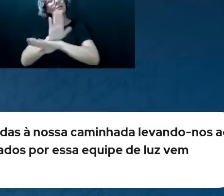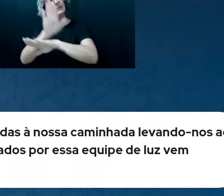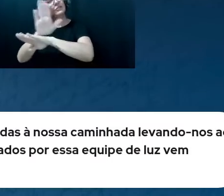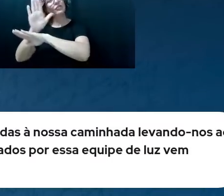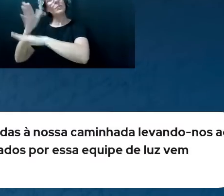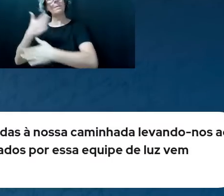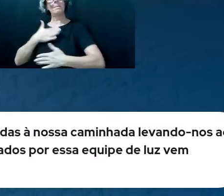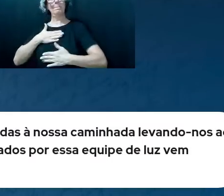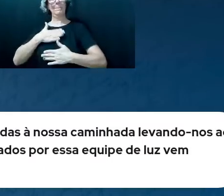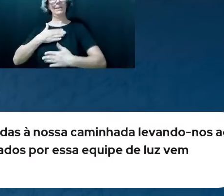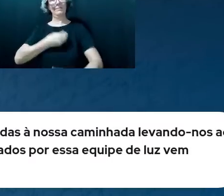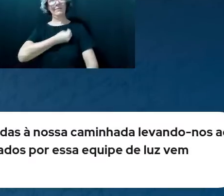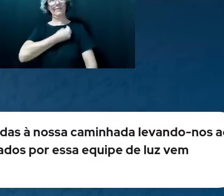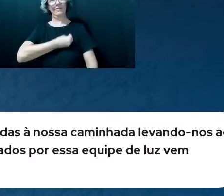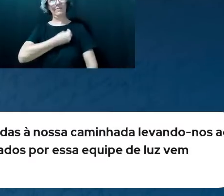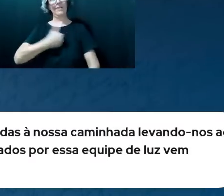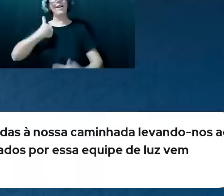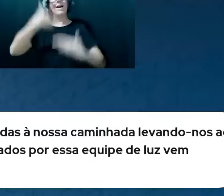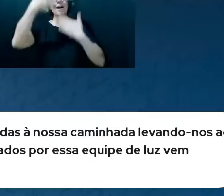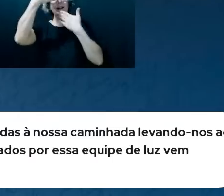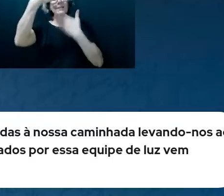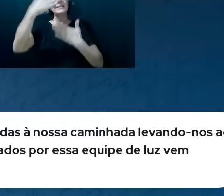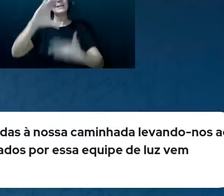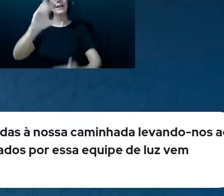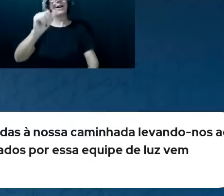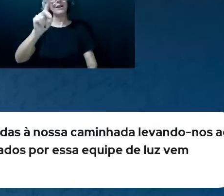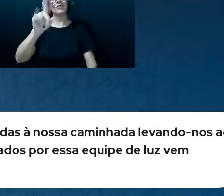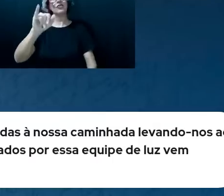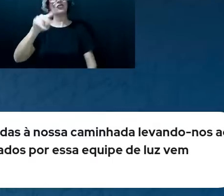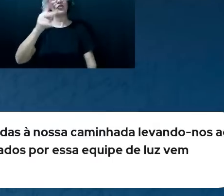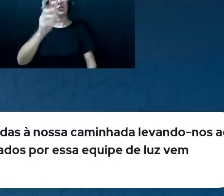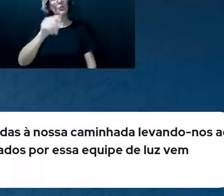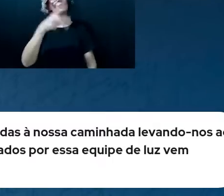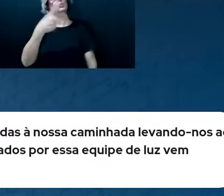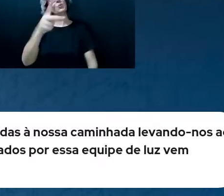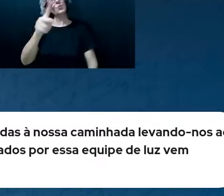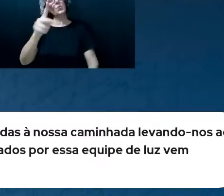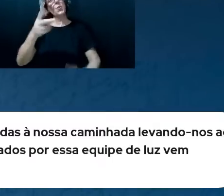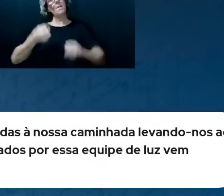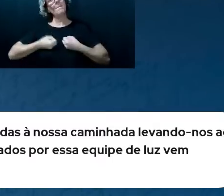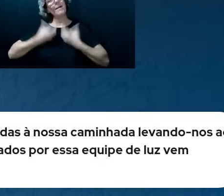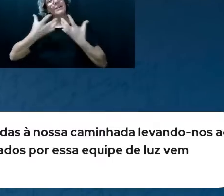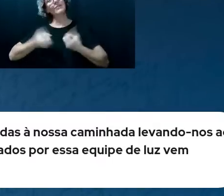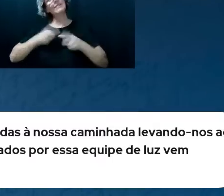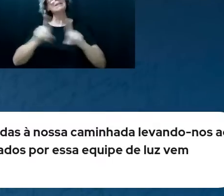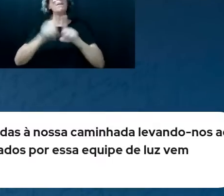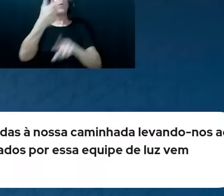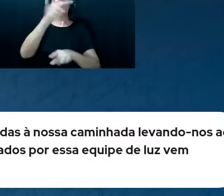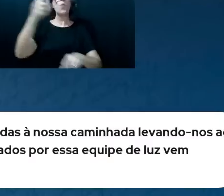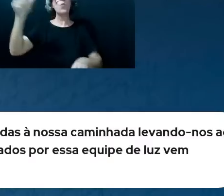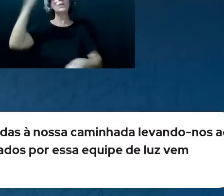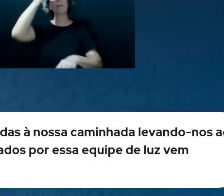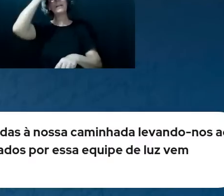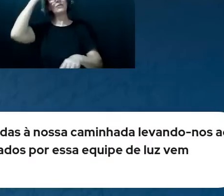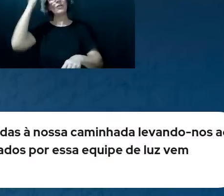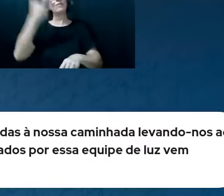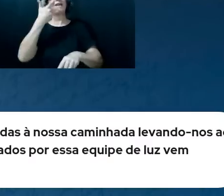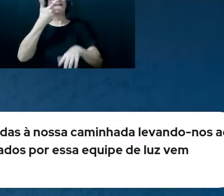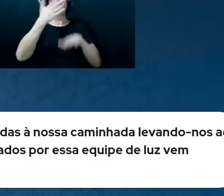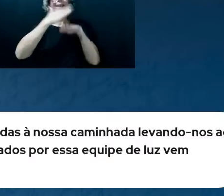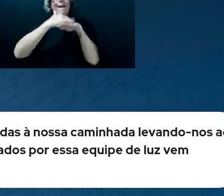vida. Agradecemos muito, Cadinho, a sua e as manifestações de tantas pessoas, né, com carinho, envolvimento,